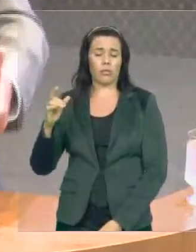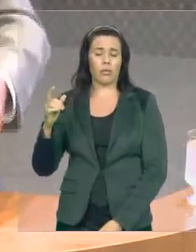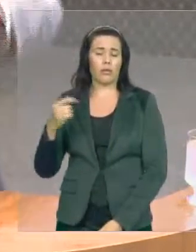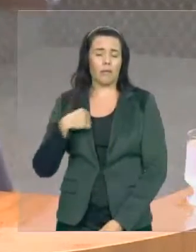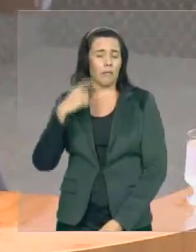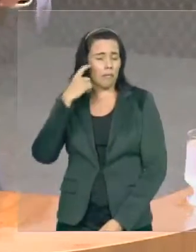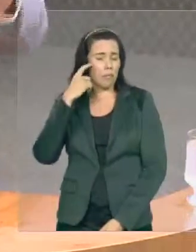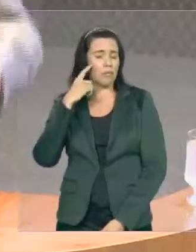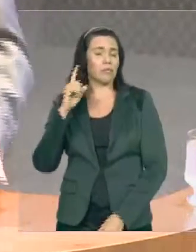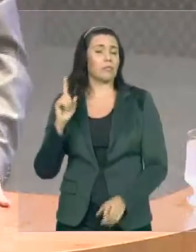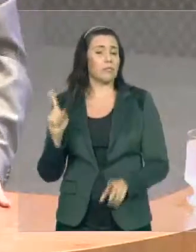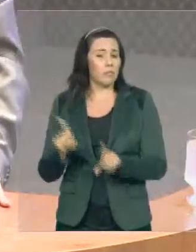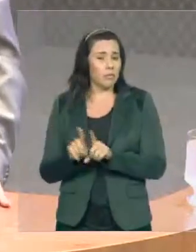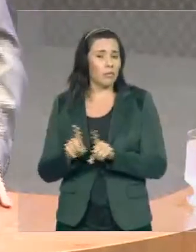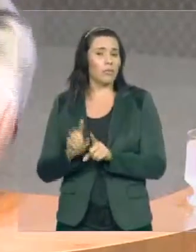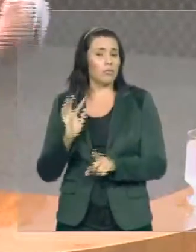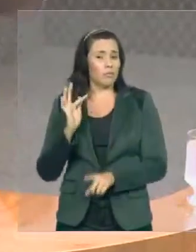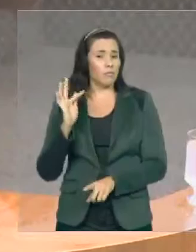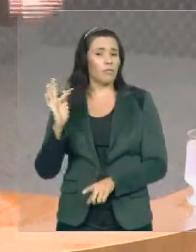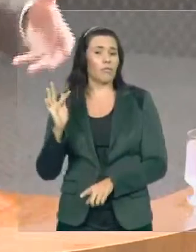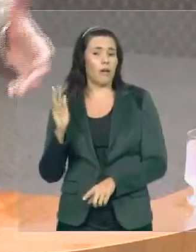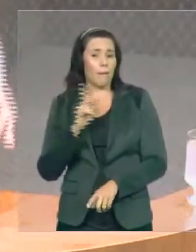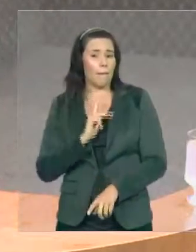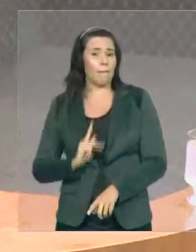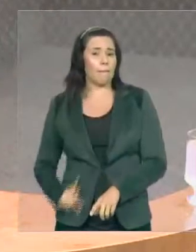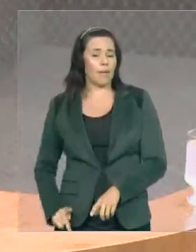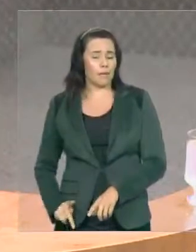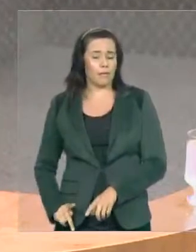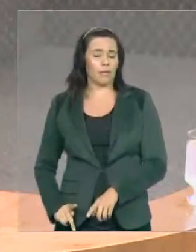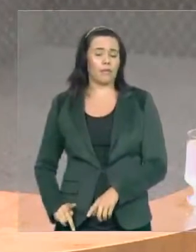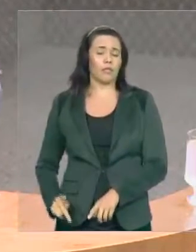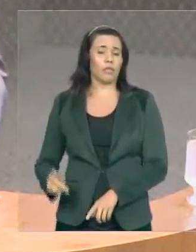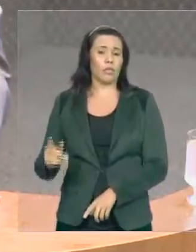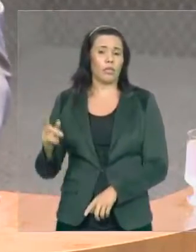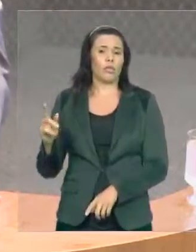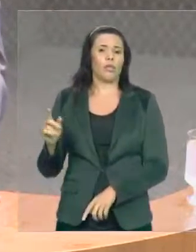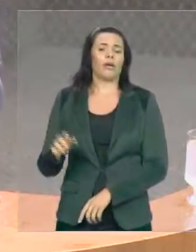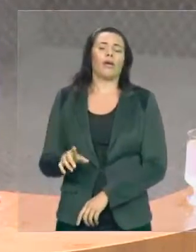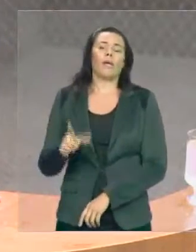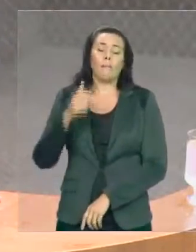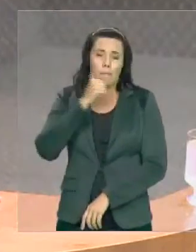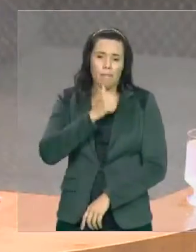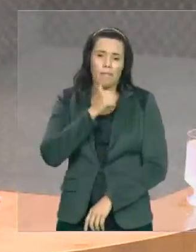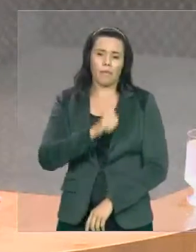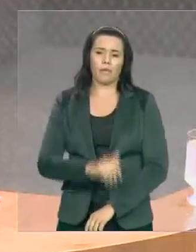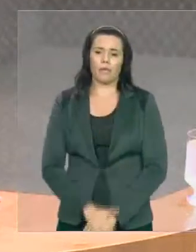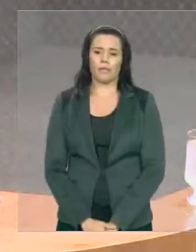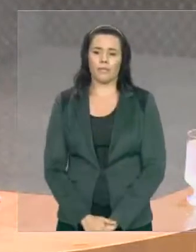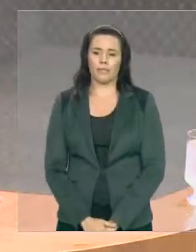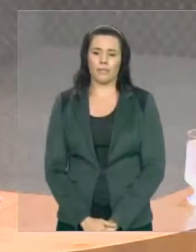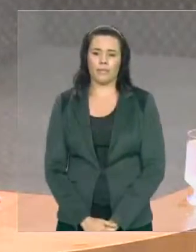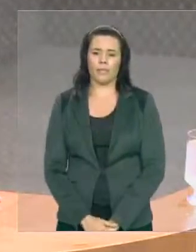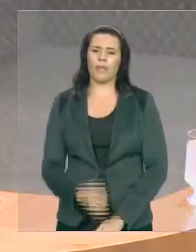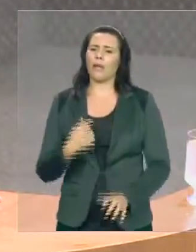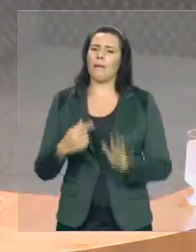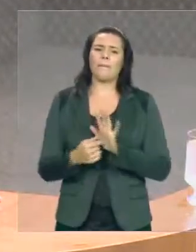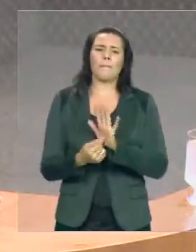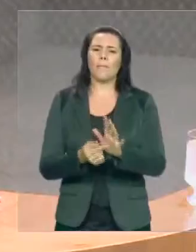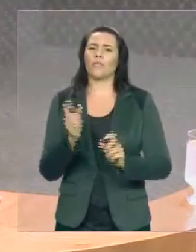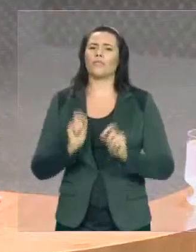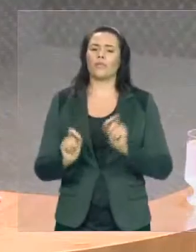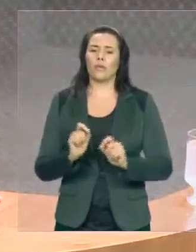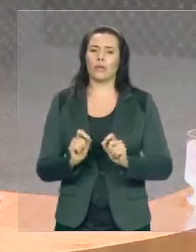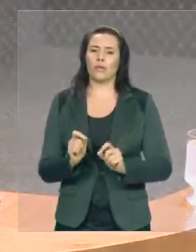esses simbolismos são importantes, mas acima do simbolismo tem que escolher pessoas competentes, sérias e que façam o